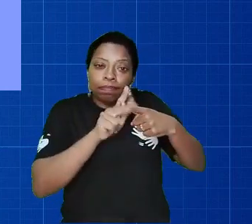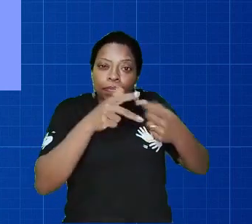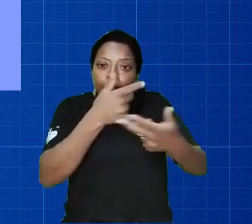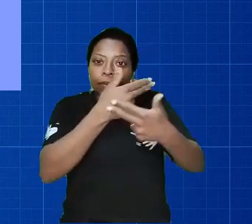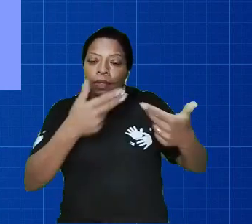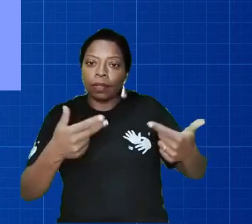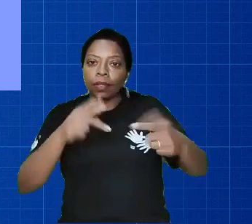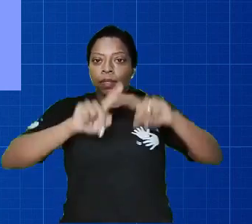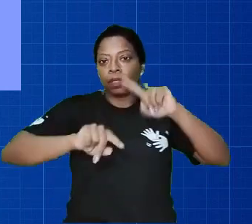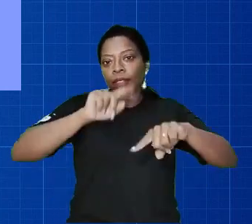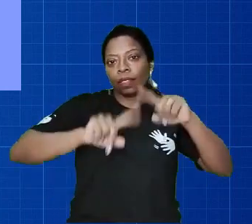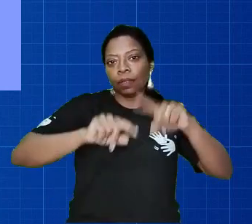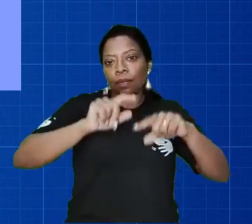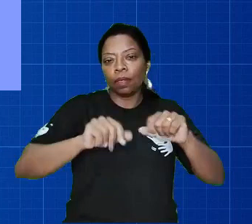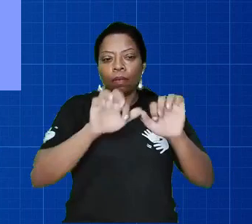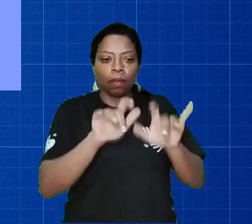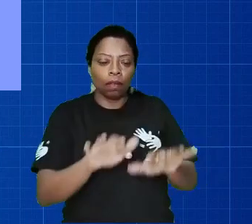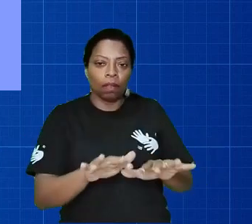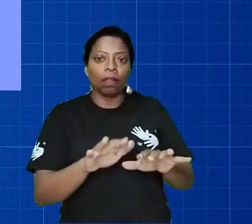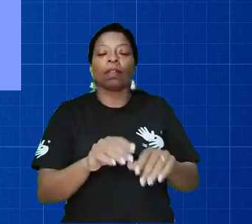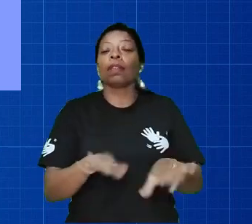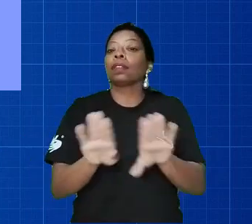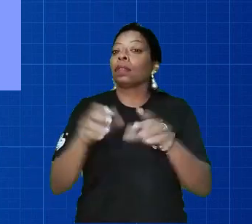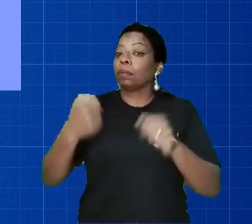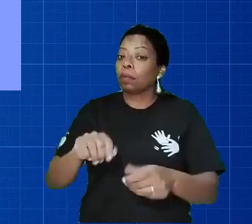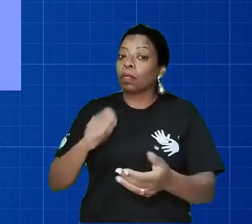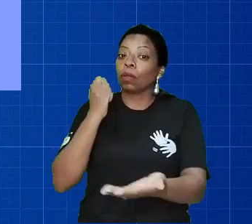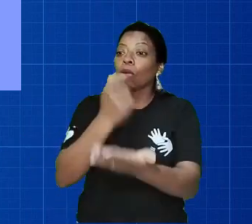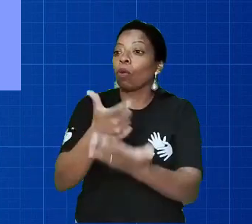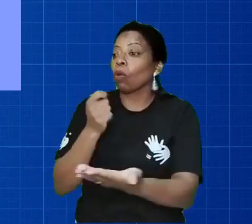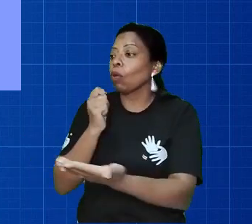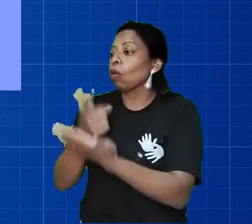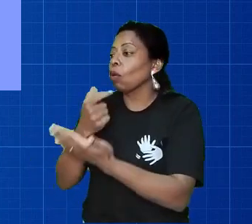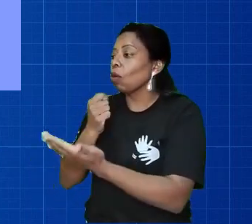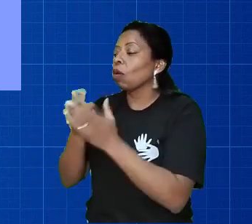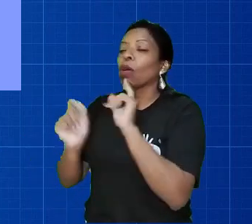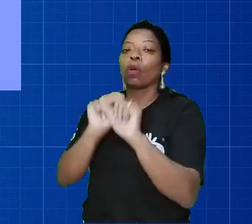de materiais necessários ao funcionamento da unidade educacional.